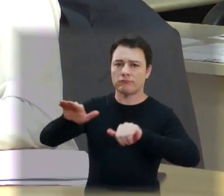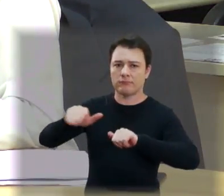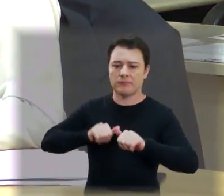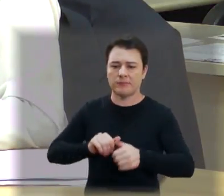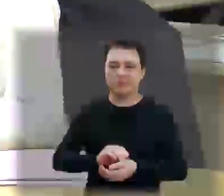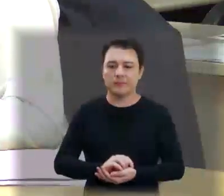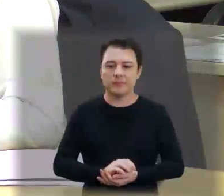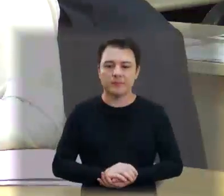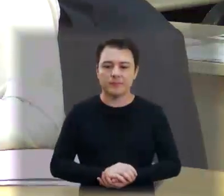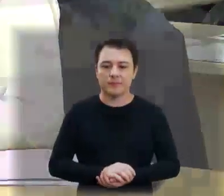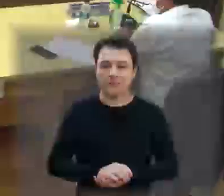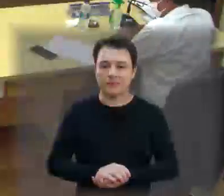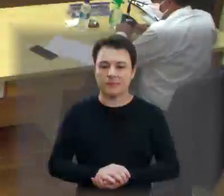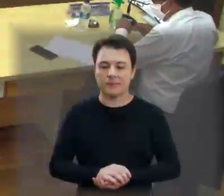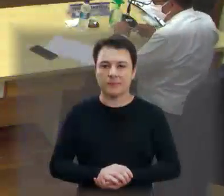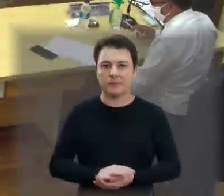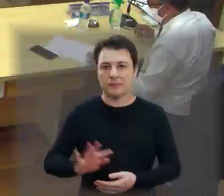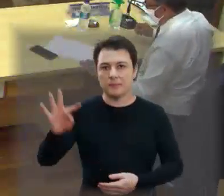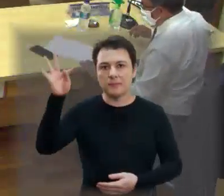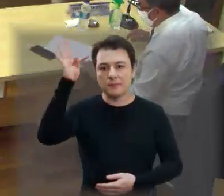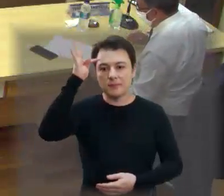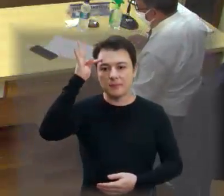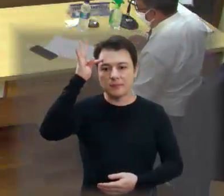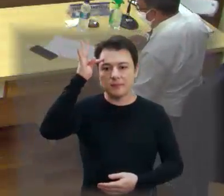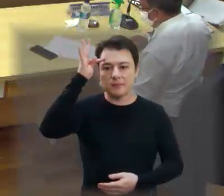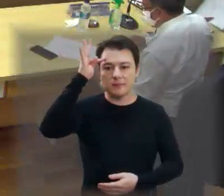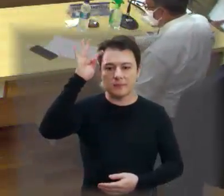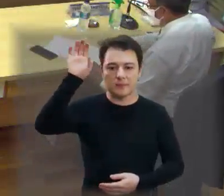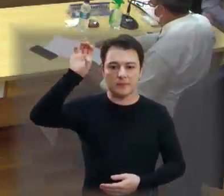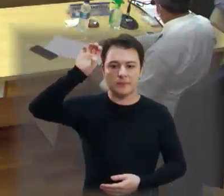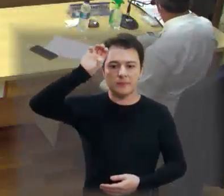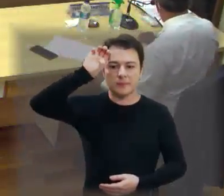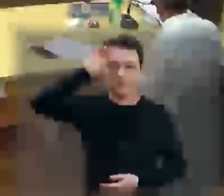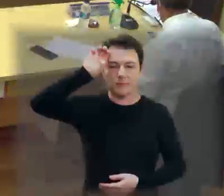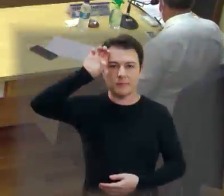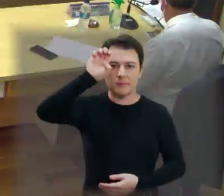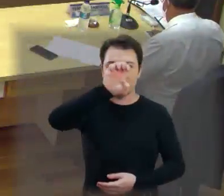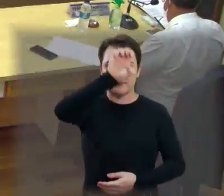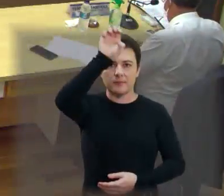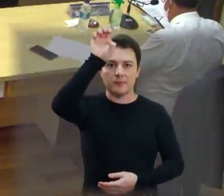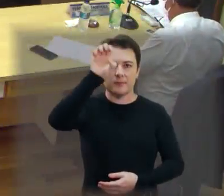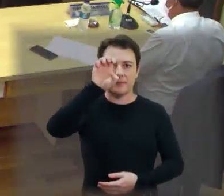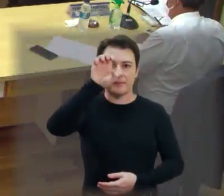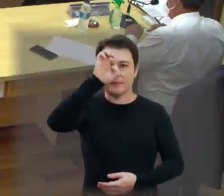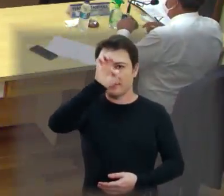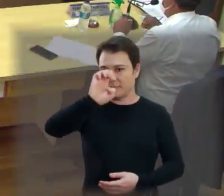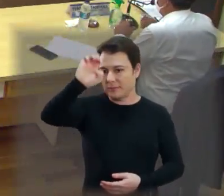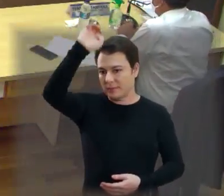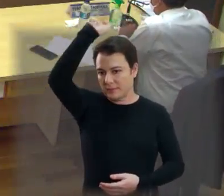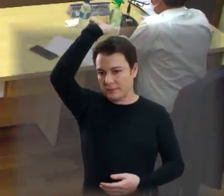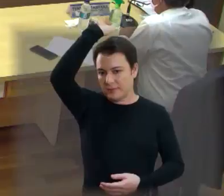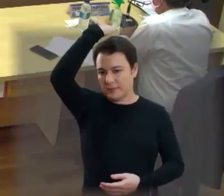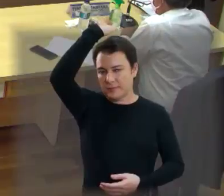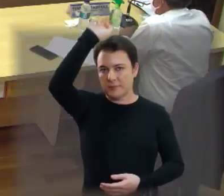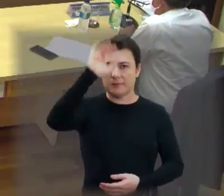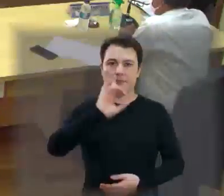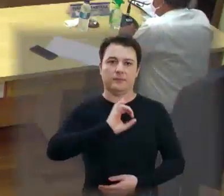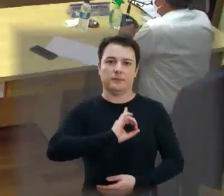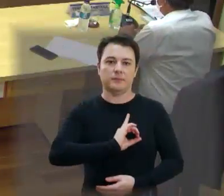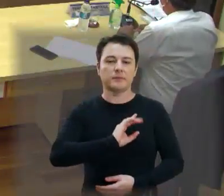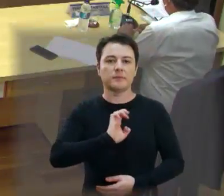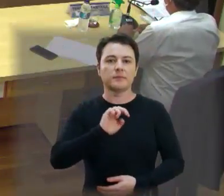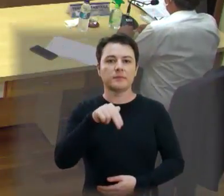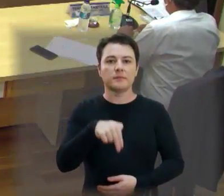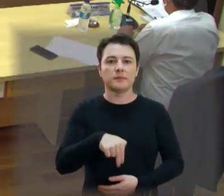dos senhores vereadores. Toninho do Mel. Presente. Edio Lopes. Presente. Edson Hel. Presente. Elias Chediek. Presente. Delegado Elton